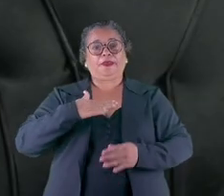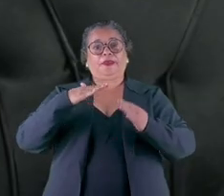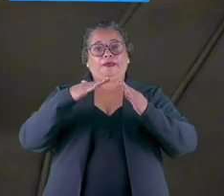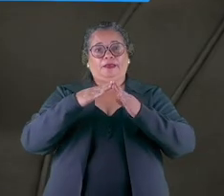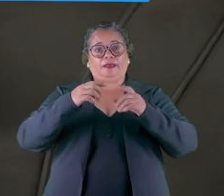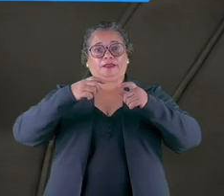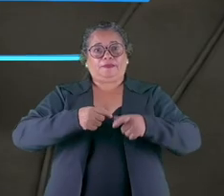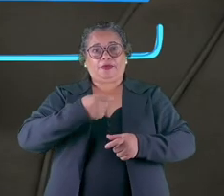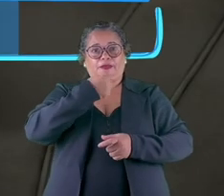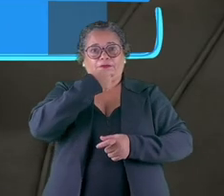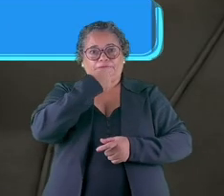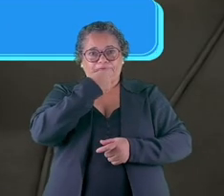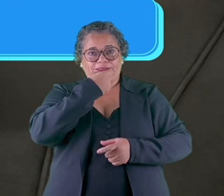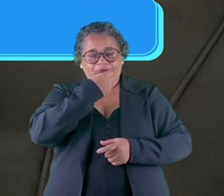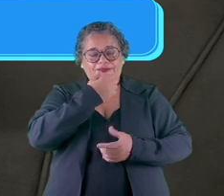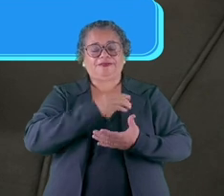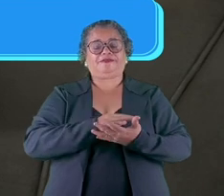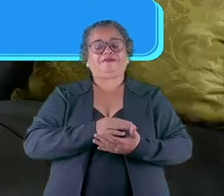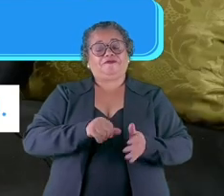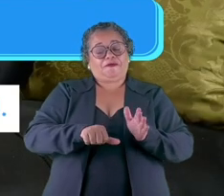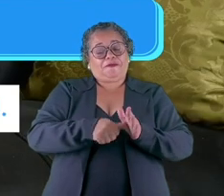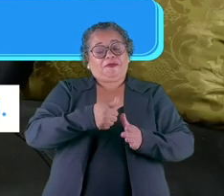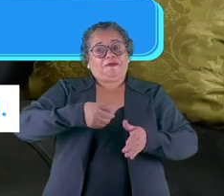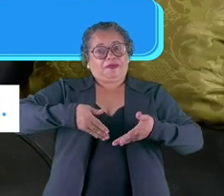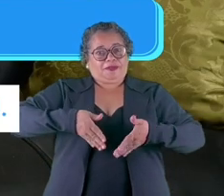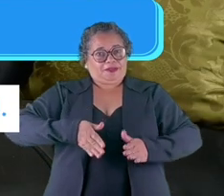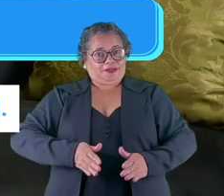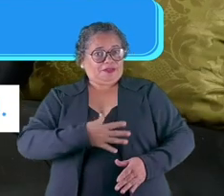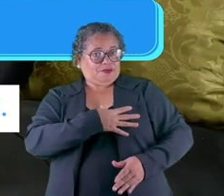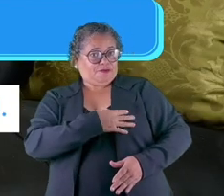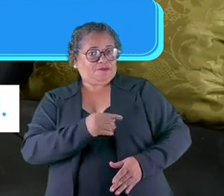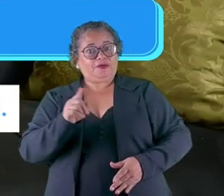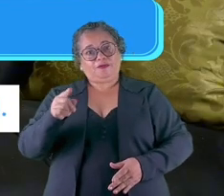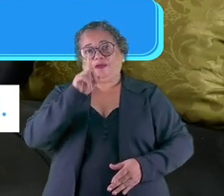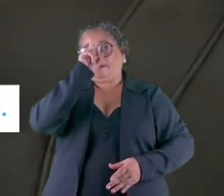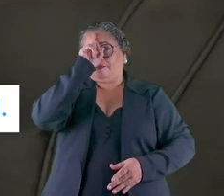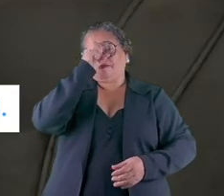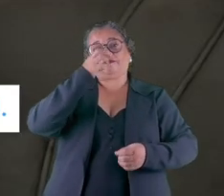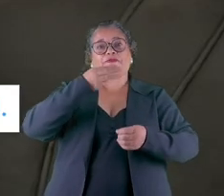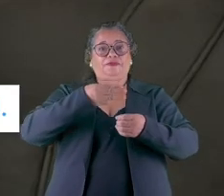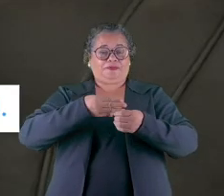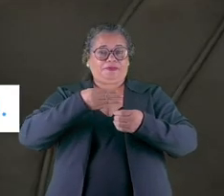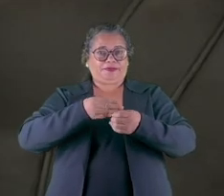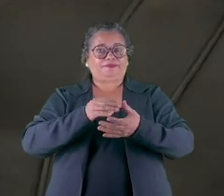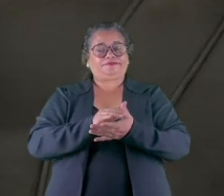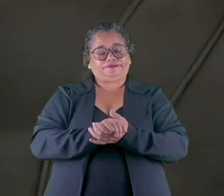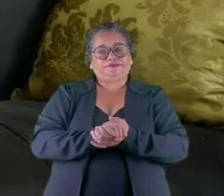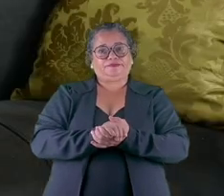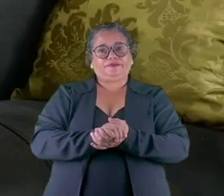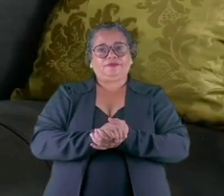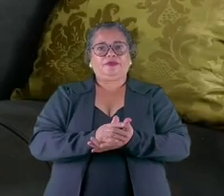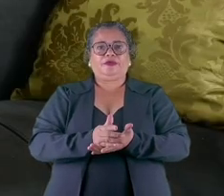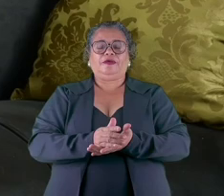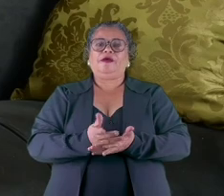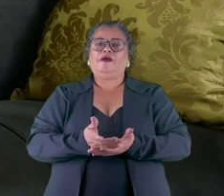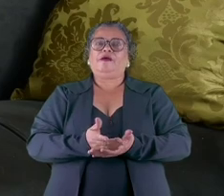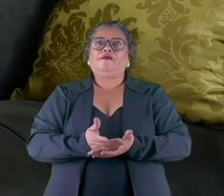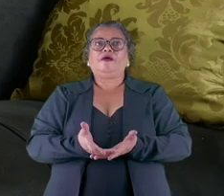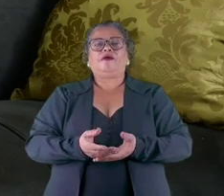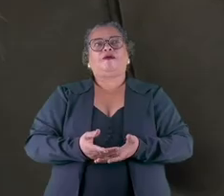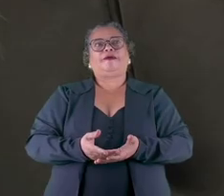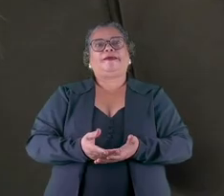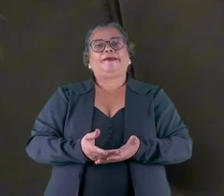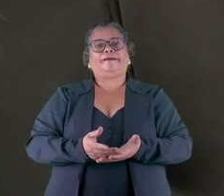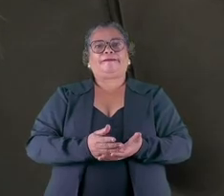Ana Cristiane, eu moro no Pequis. Eu fui a primeira mãe a dar à luz no hospital municipal, na maternidade do hospital